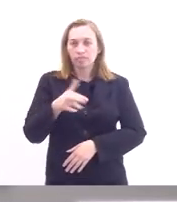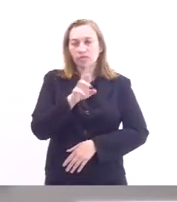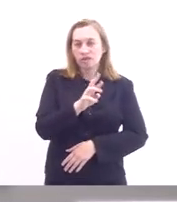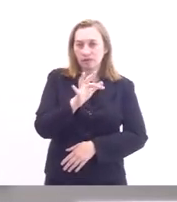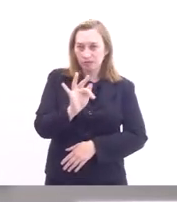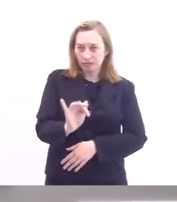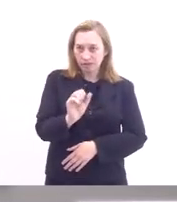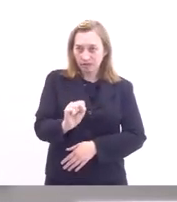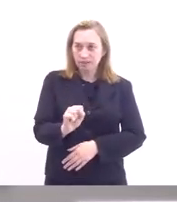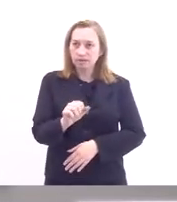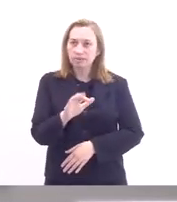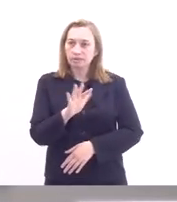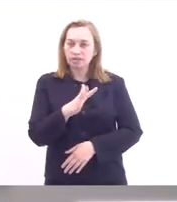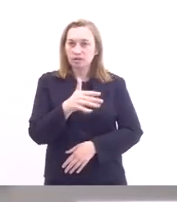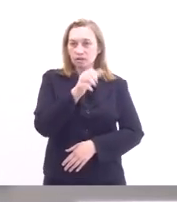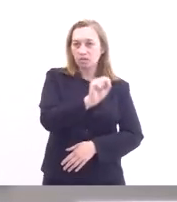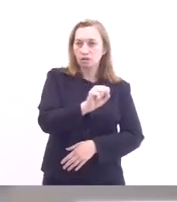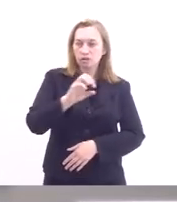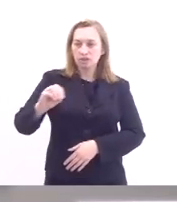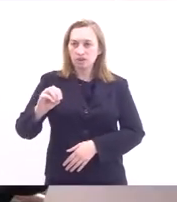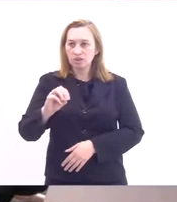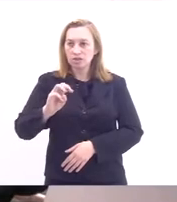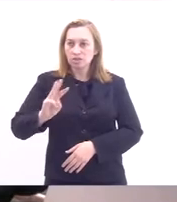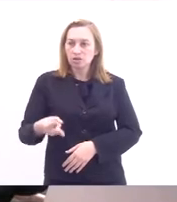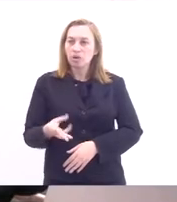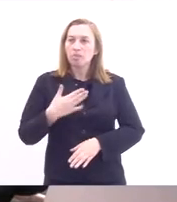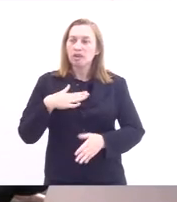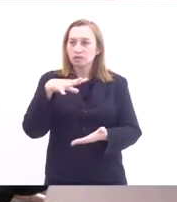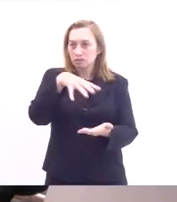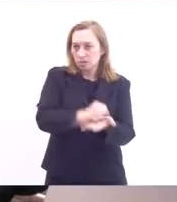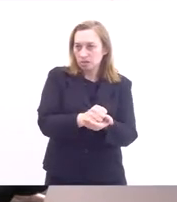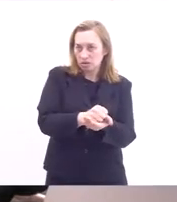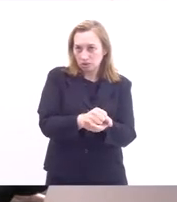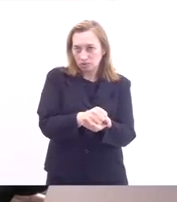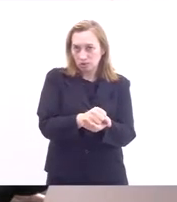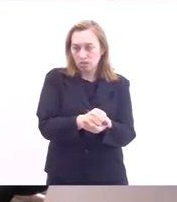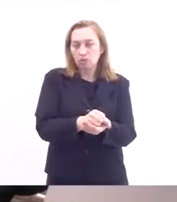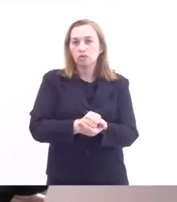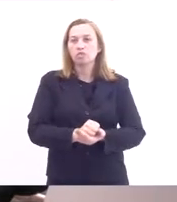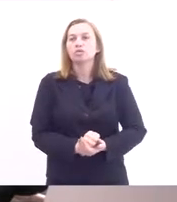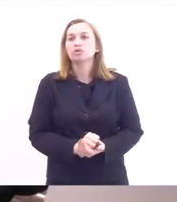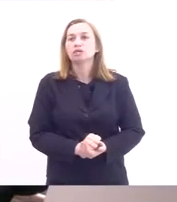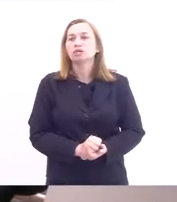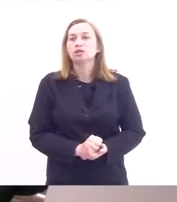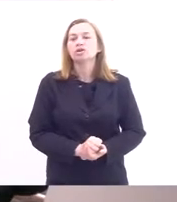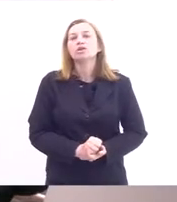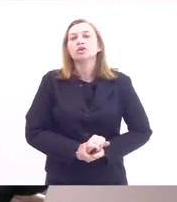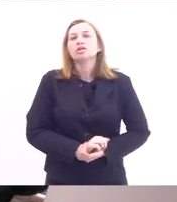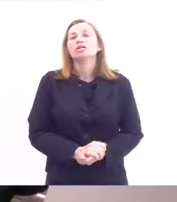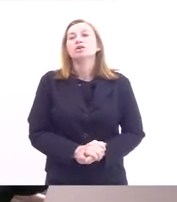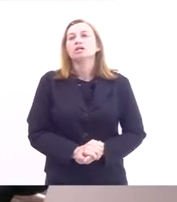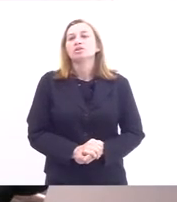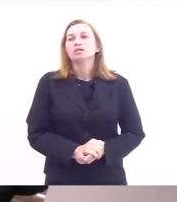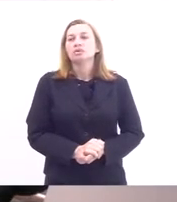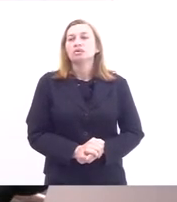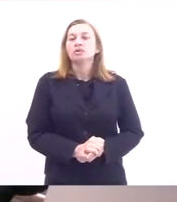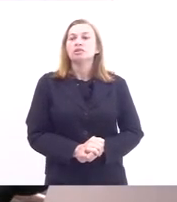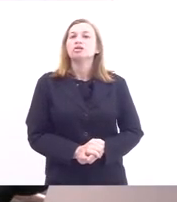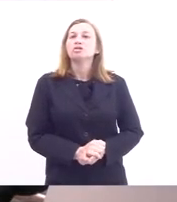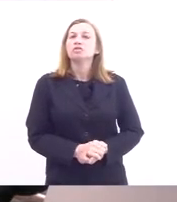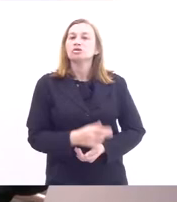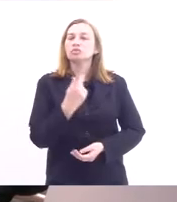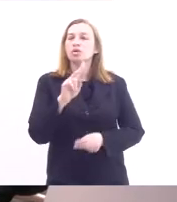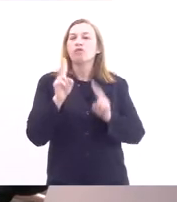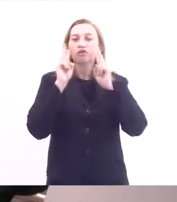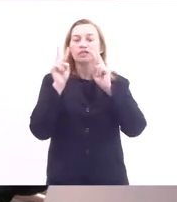de aproximadamente 800 milhões. Não, mas o meu registro, só, porque eu fiz esse registro, é que, sob o ponto de